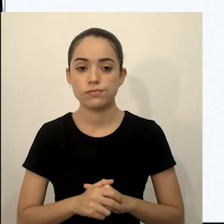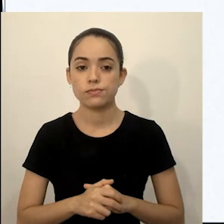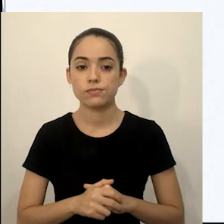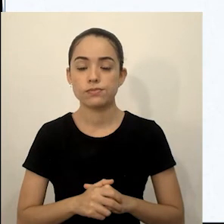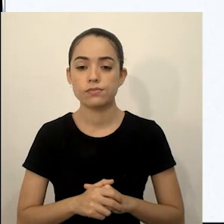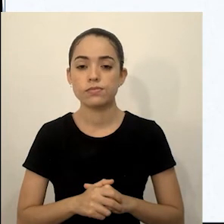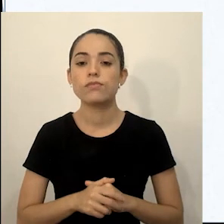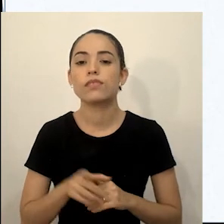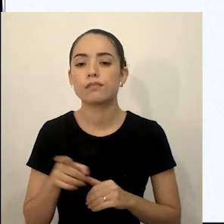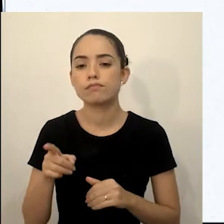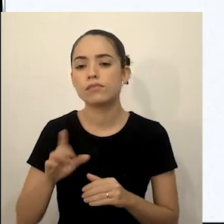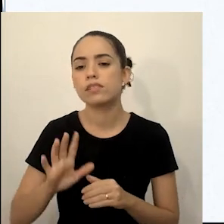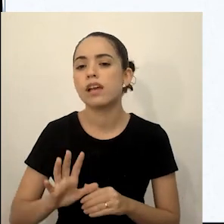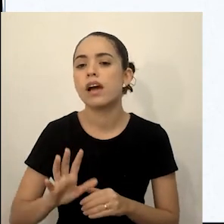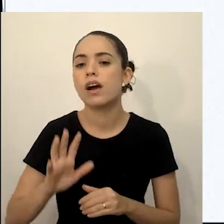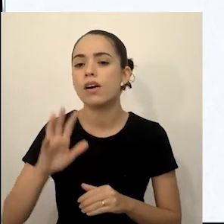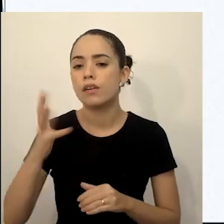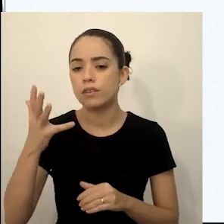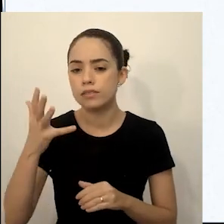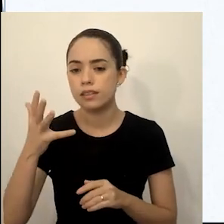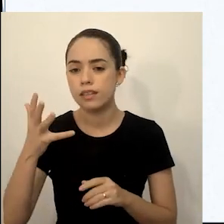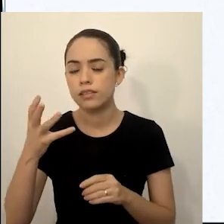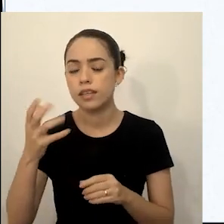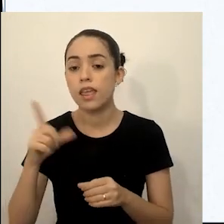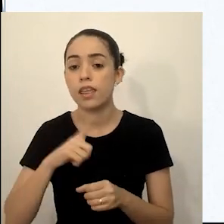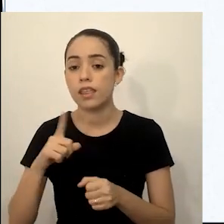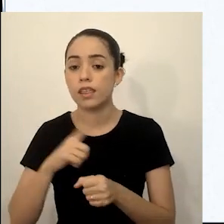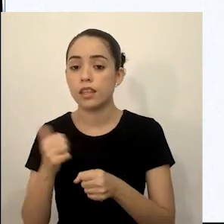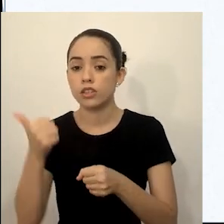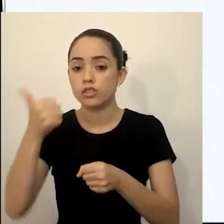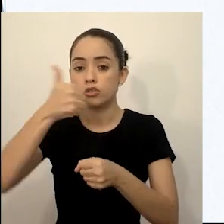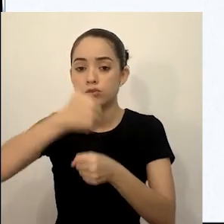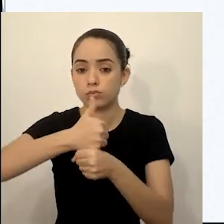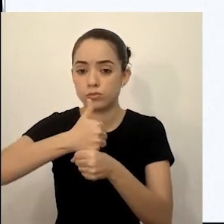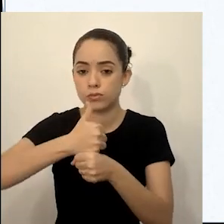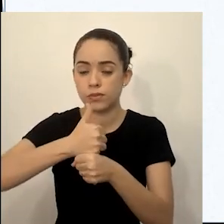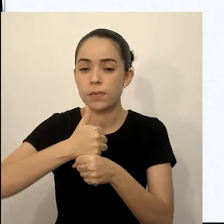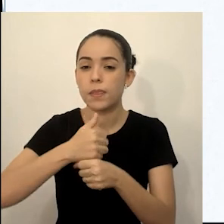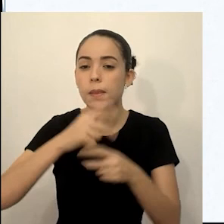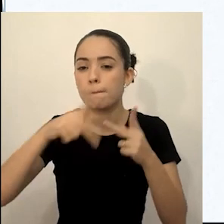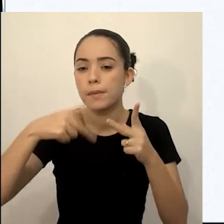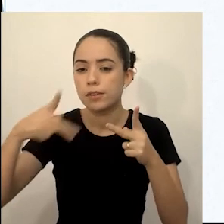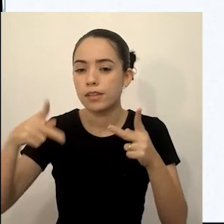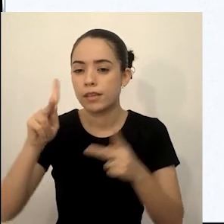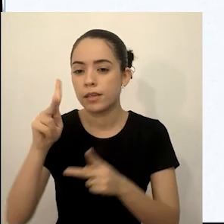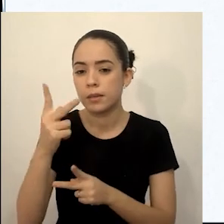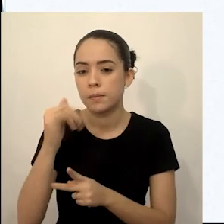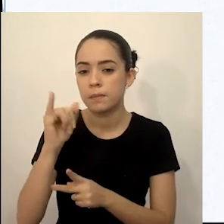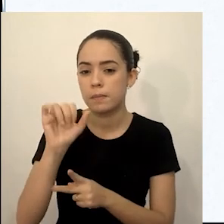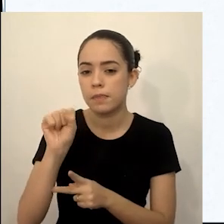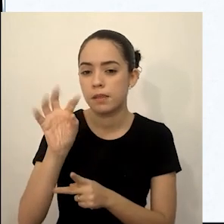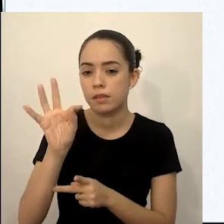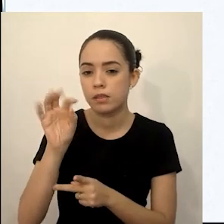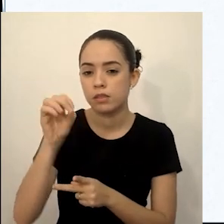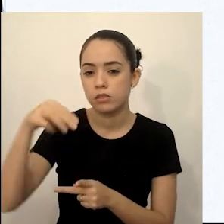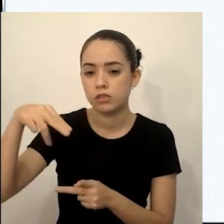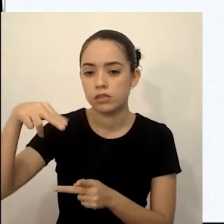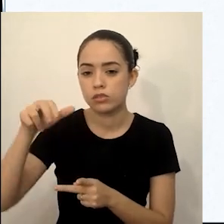O processo é mediado pela substituição das histonas